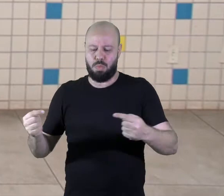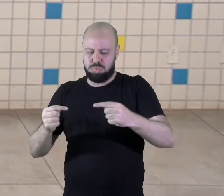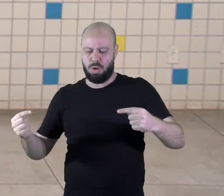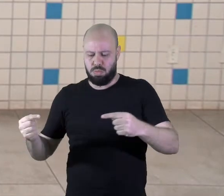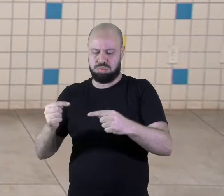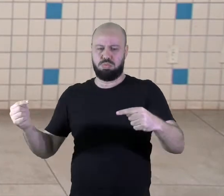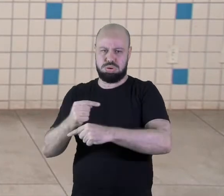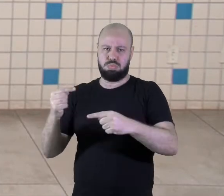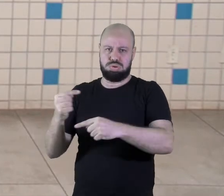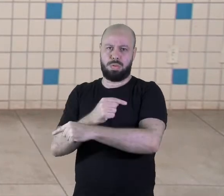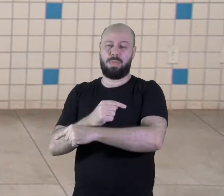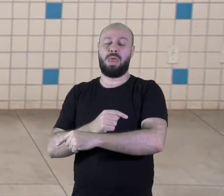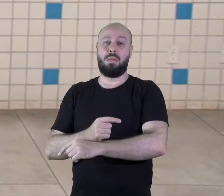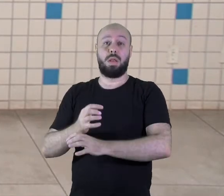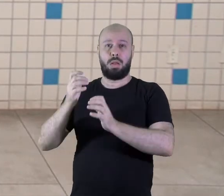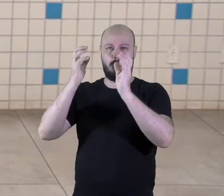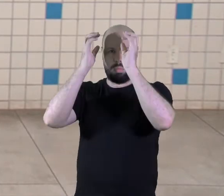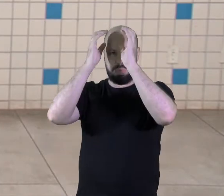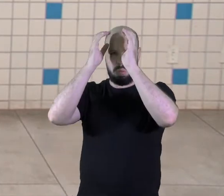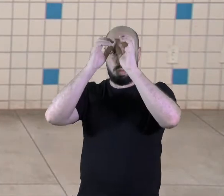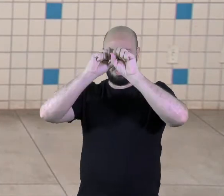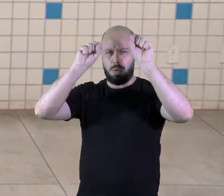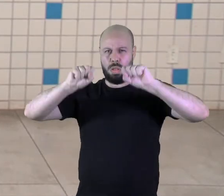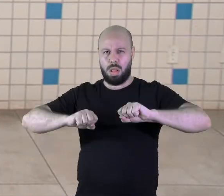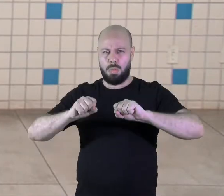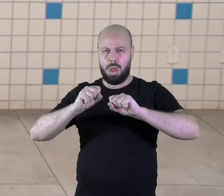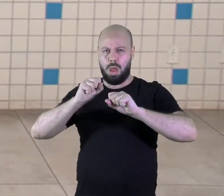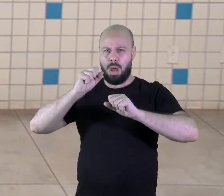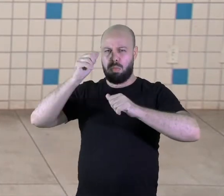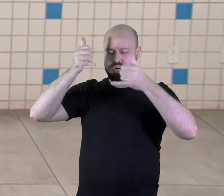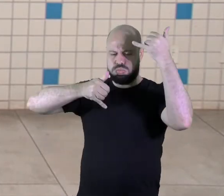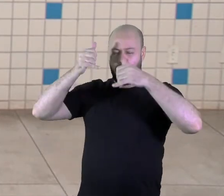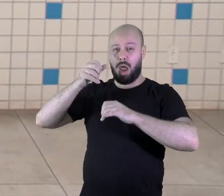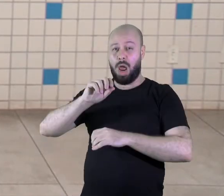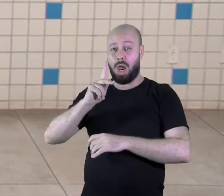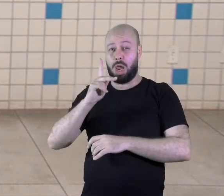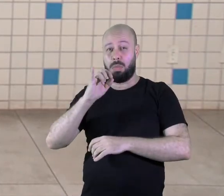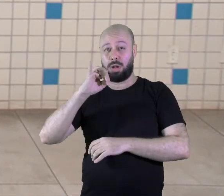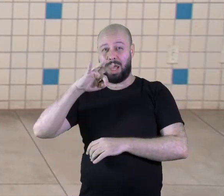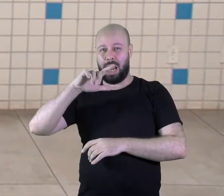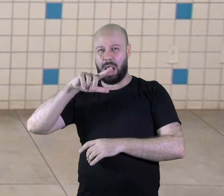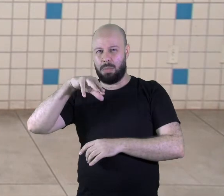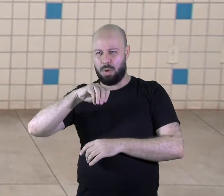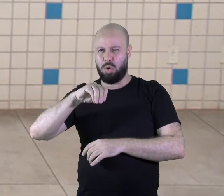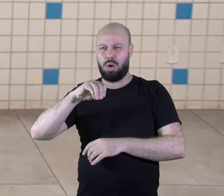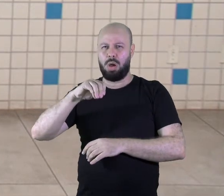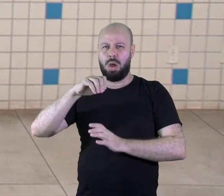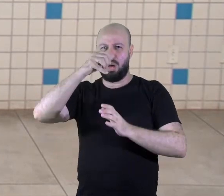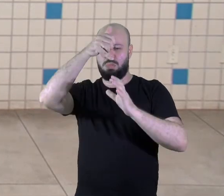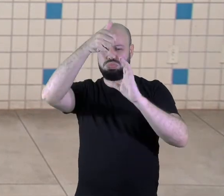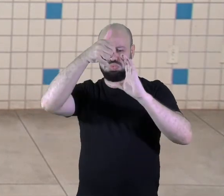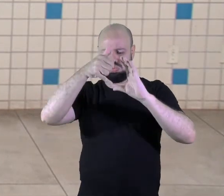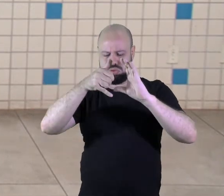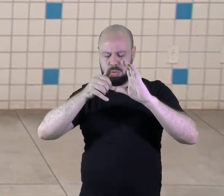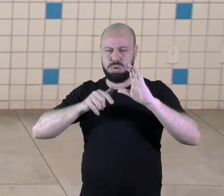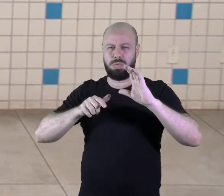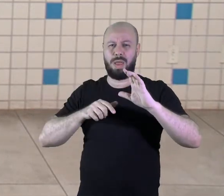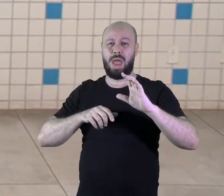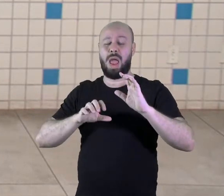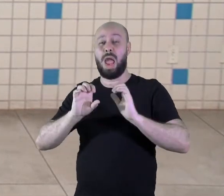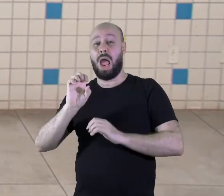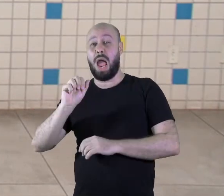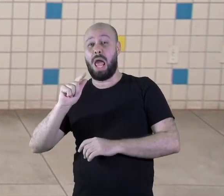pelo sistema nervoso central, principalmente pelo hipotálamo, e atua por meio de